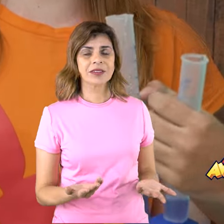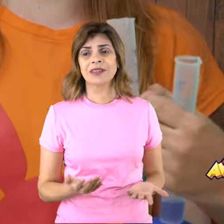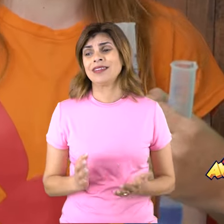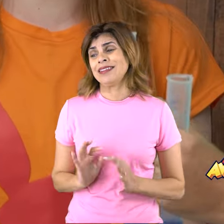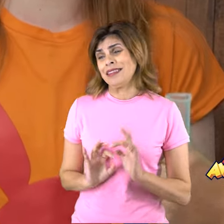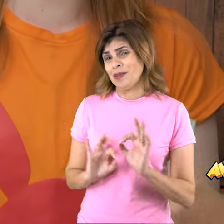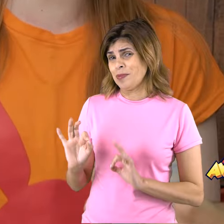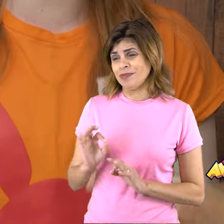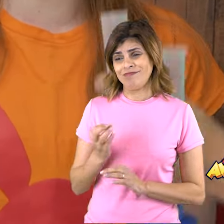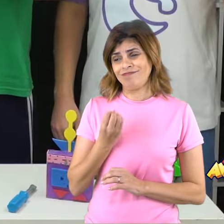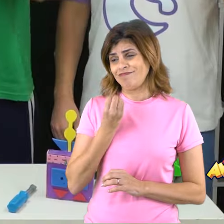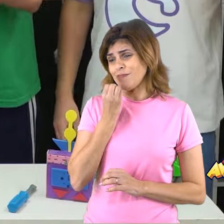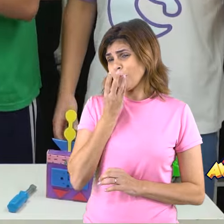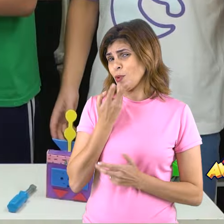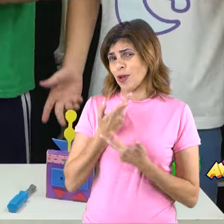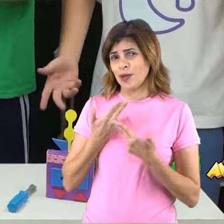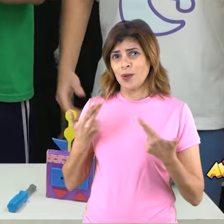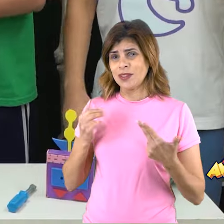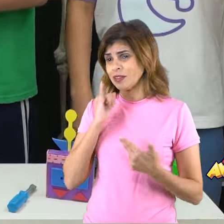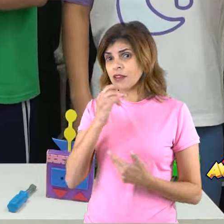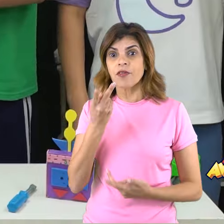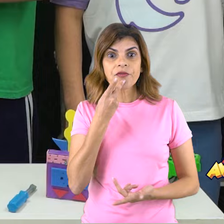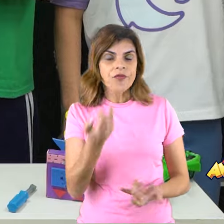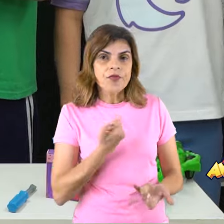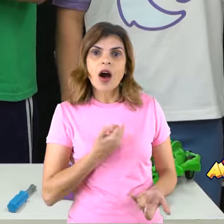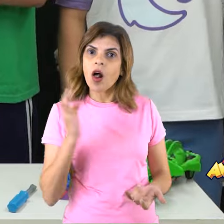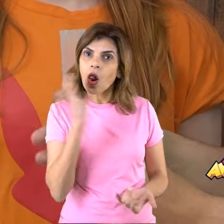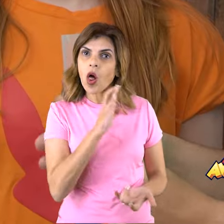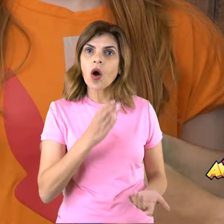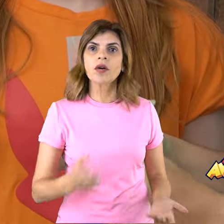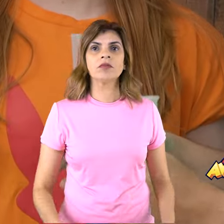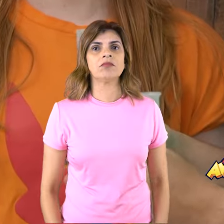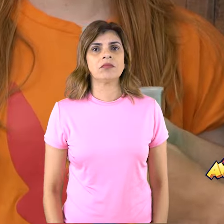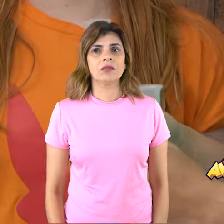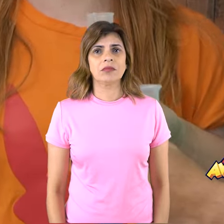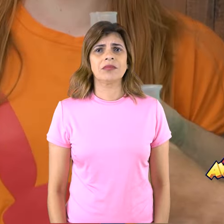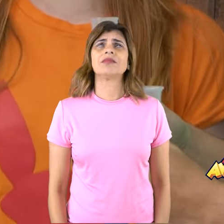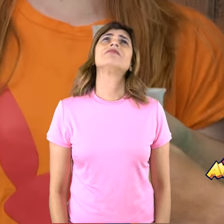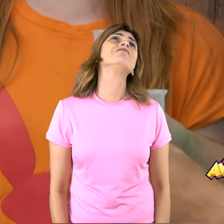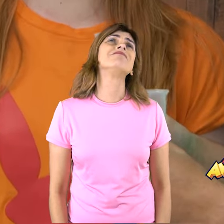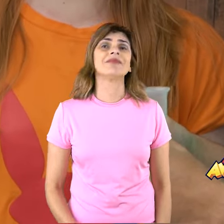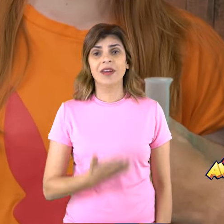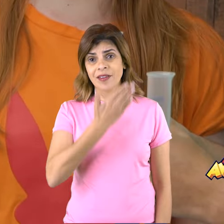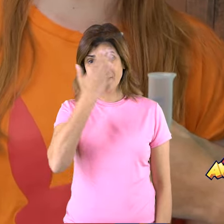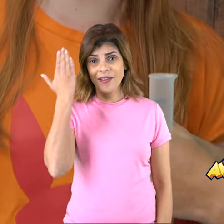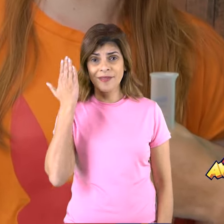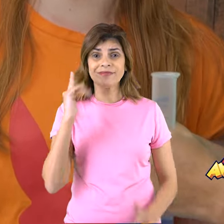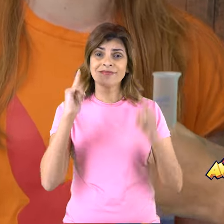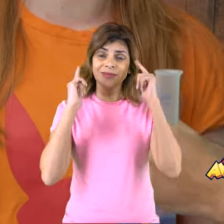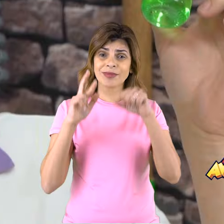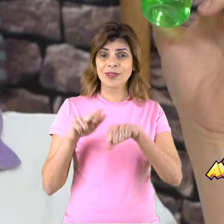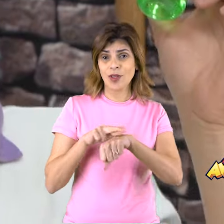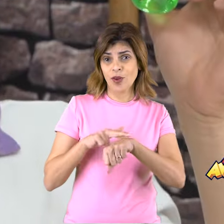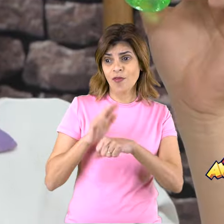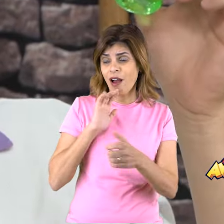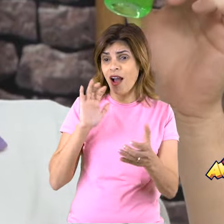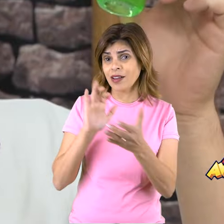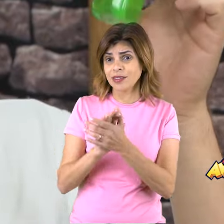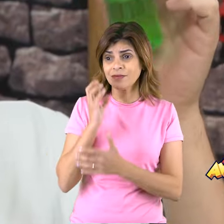prepara porque não é uma notícia boa fala logo de uma vez vai a aventureira roxa vai se casar com barba azul